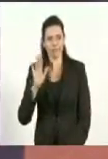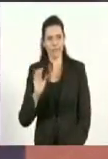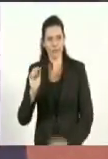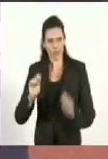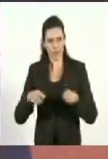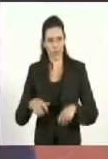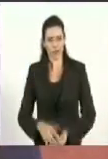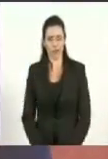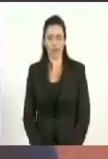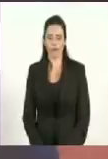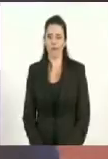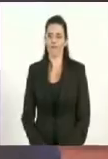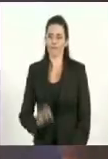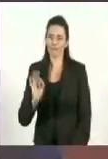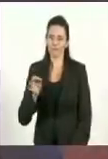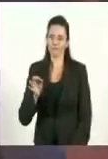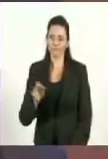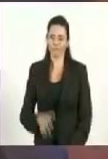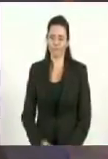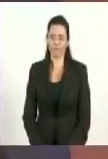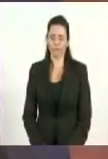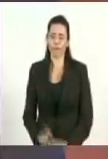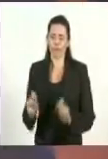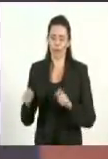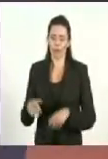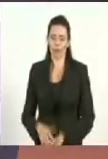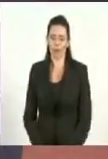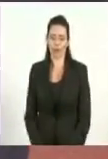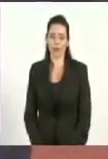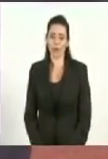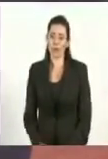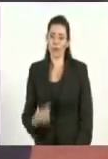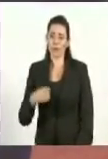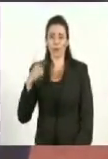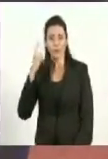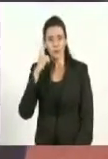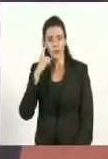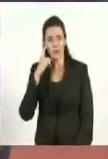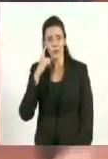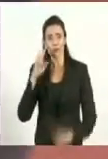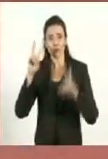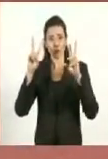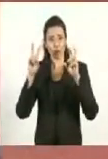Em virtude da importância do tema, eu, como